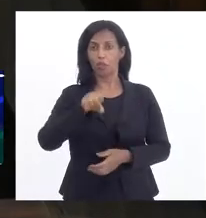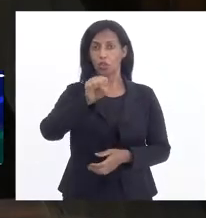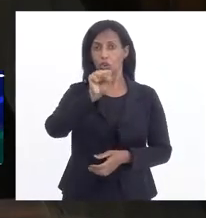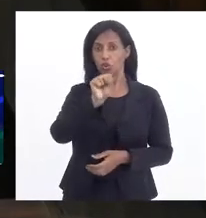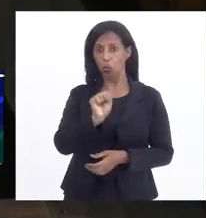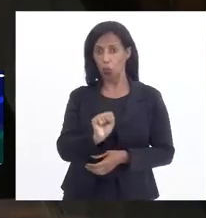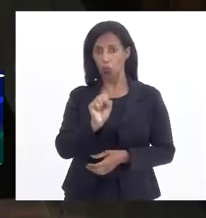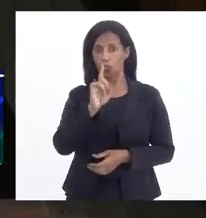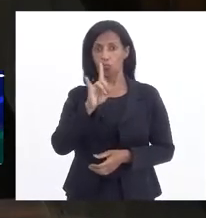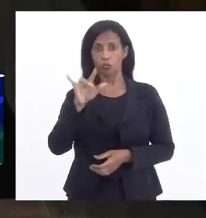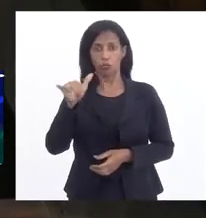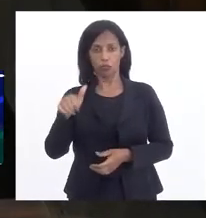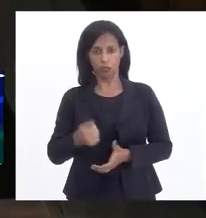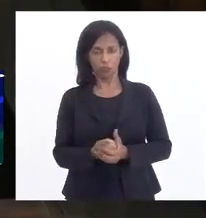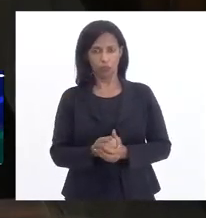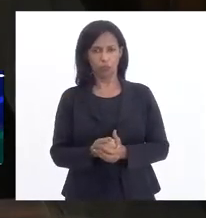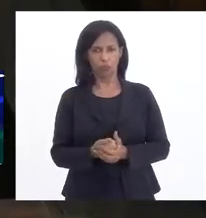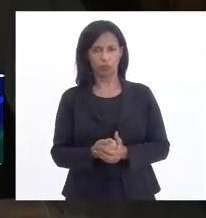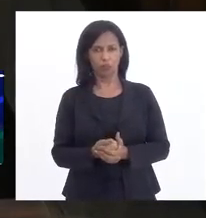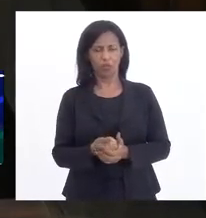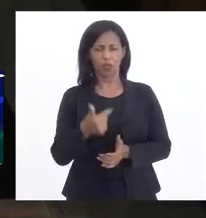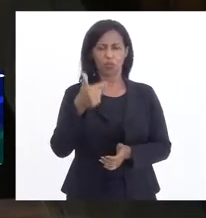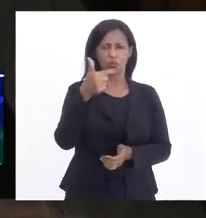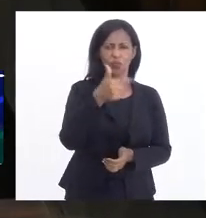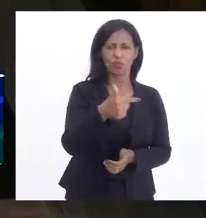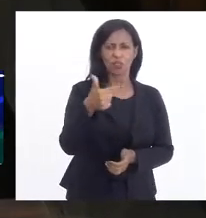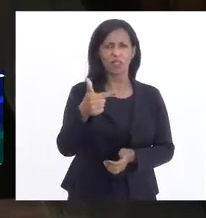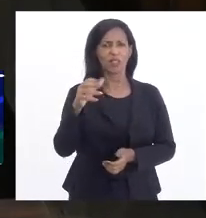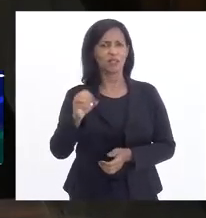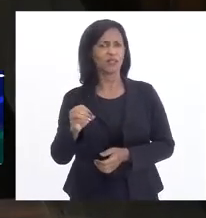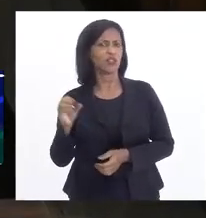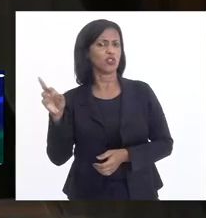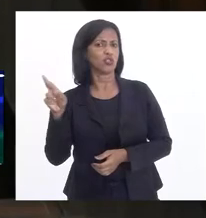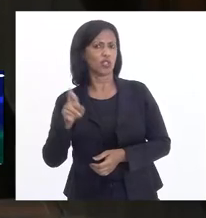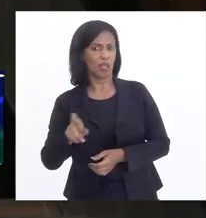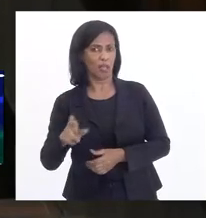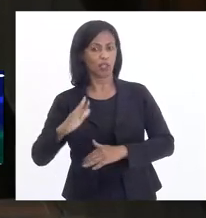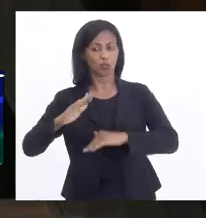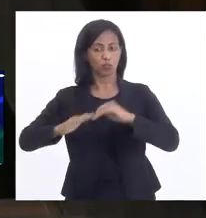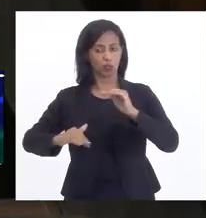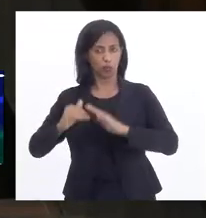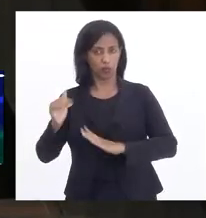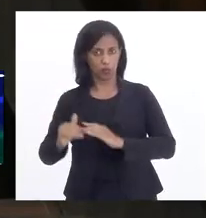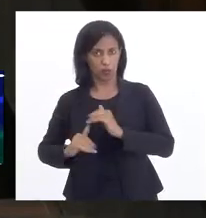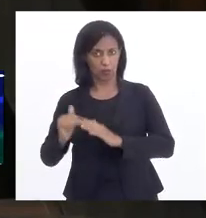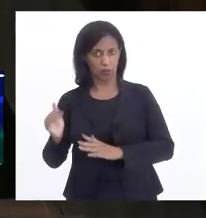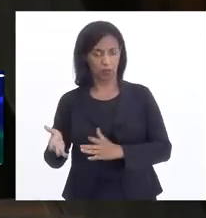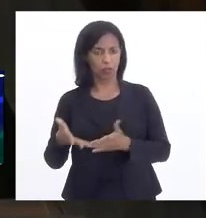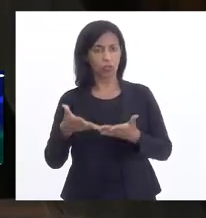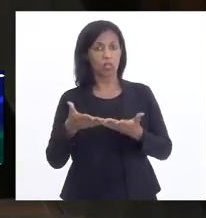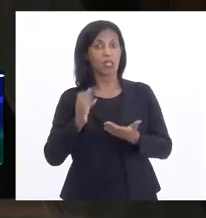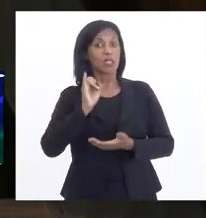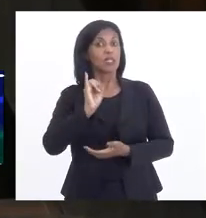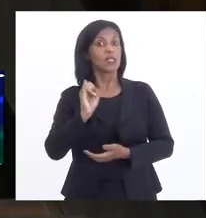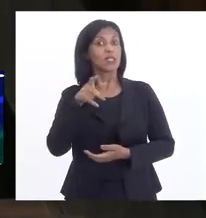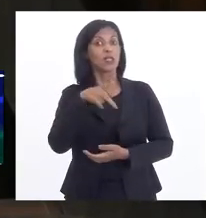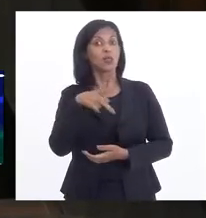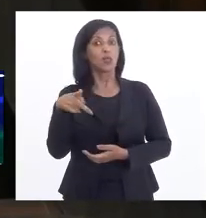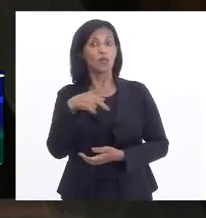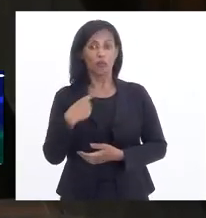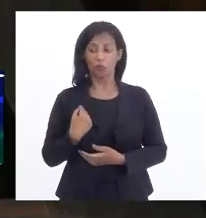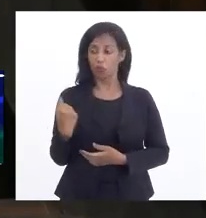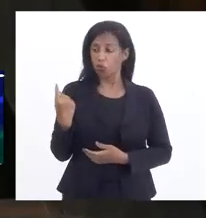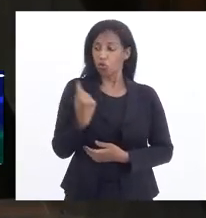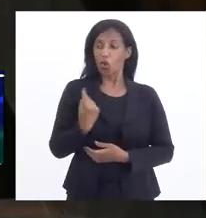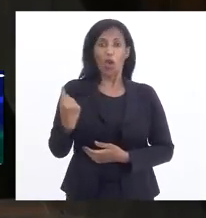8 dias, ao preço de R$ 220,00 para os profissionais da educação. Quando, se o profissional da educação fosse sozinho